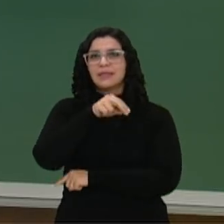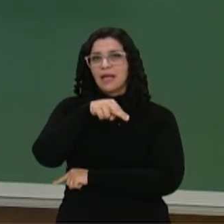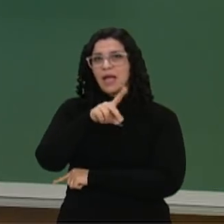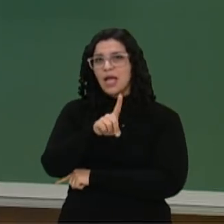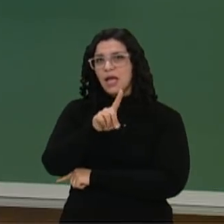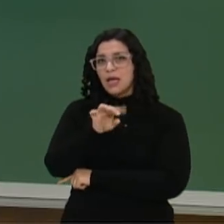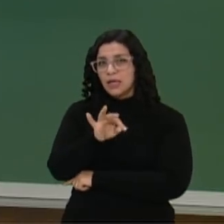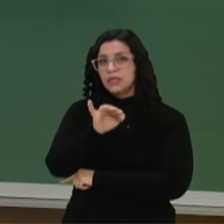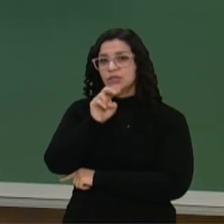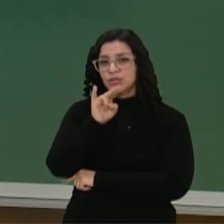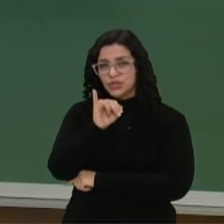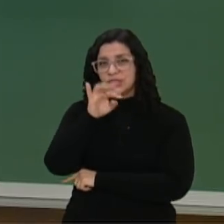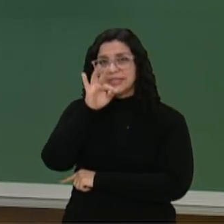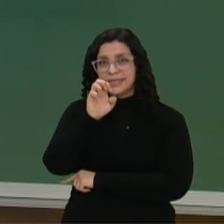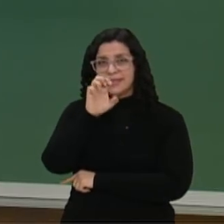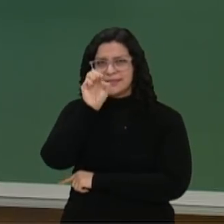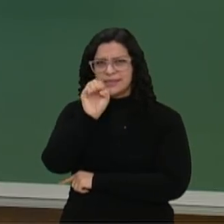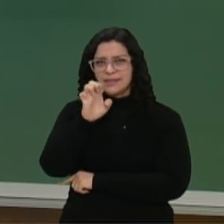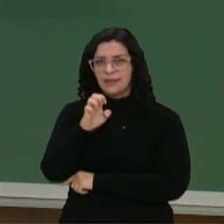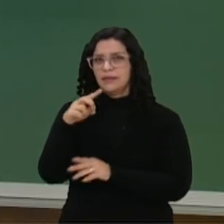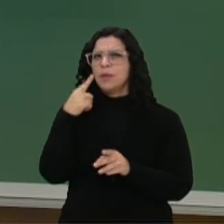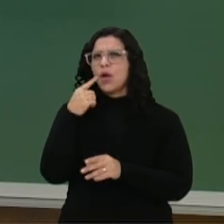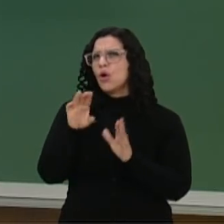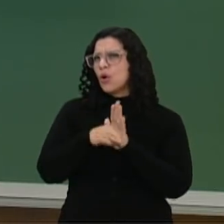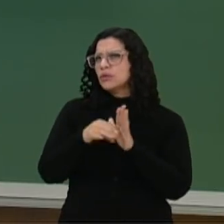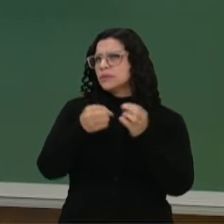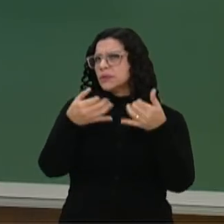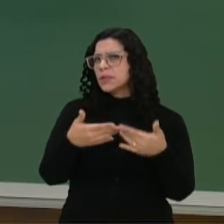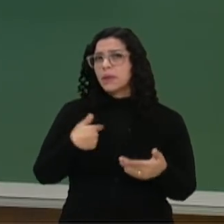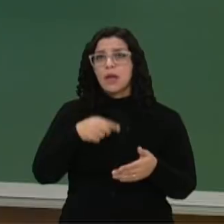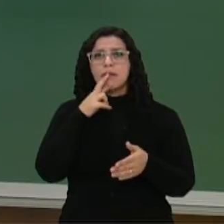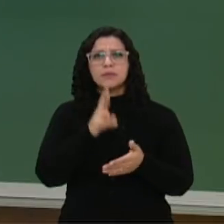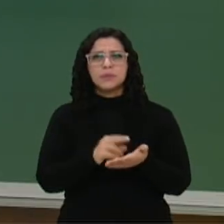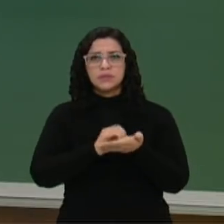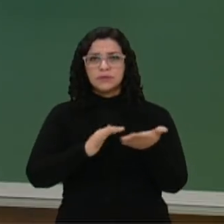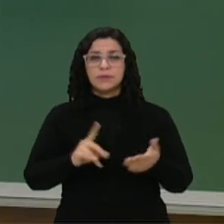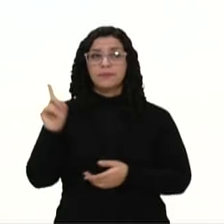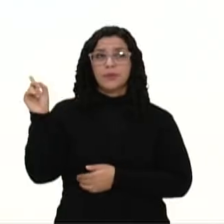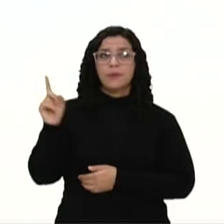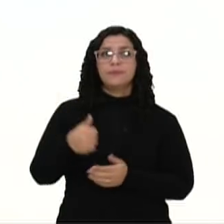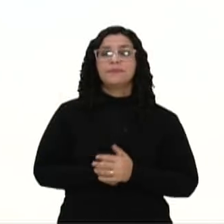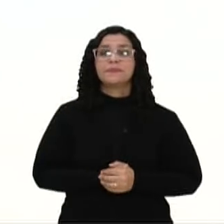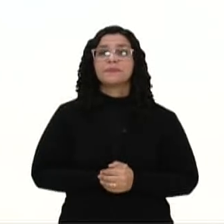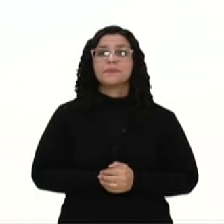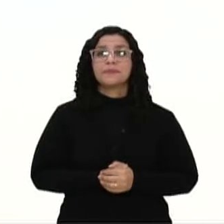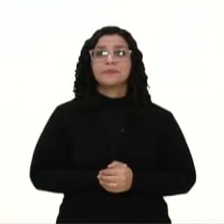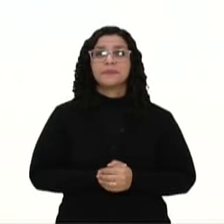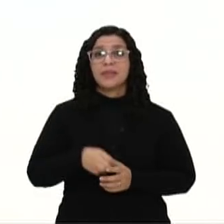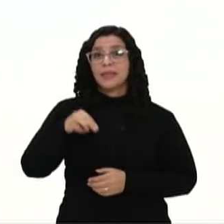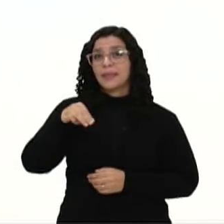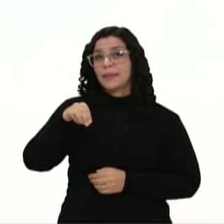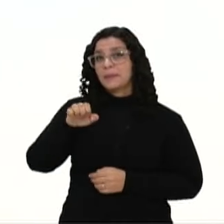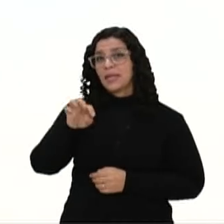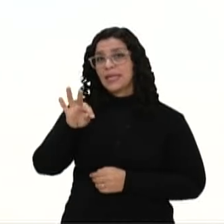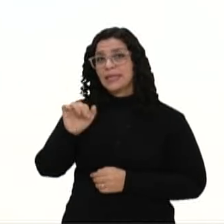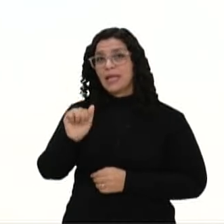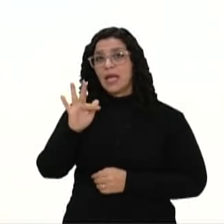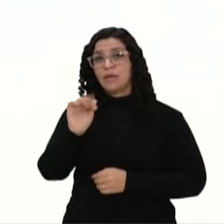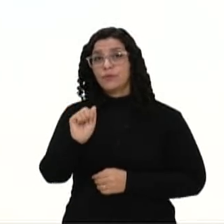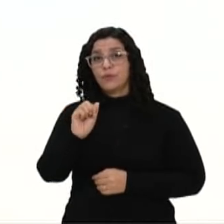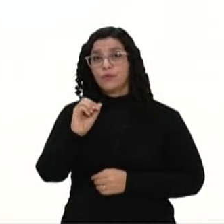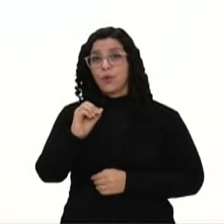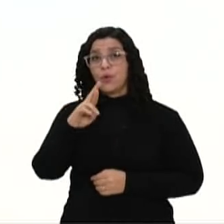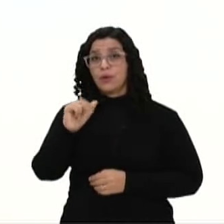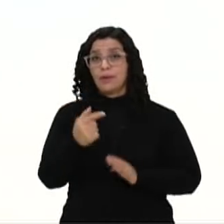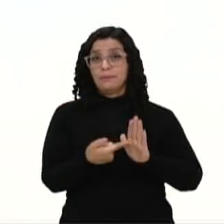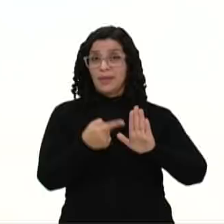Vamos lá à definição, retomar esses conceitos para responder alguns exercícios. Metáfora consiste em